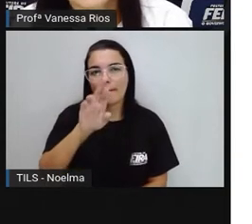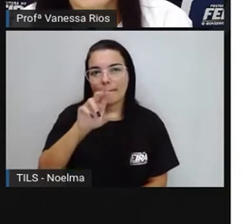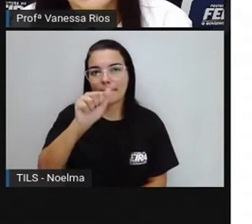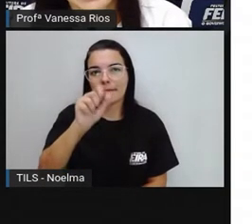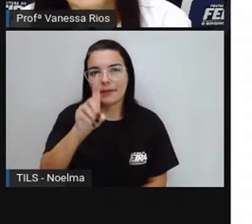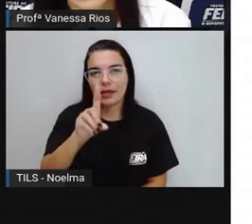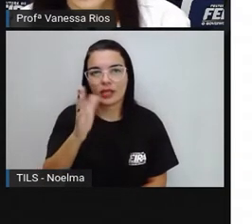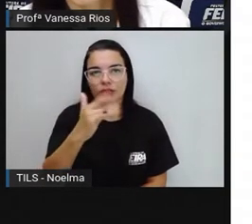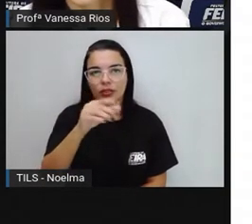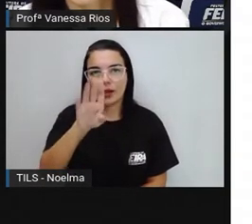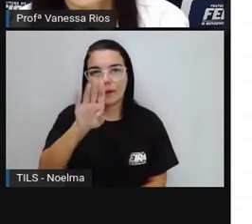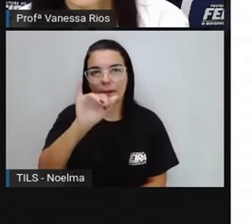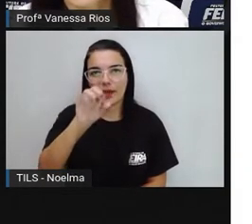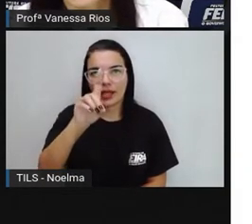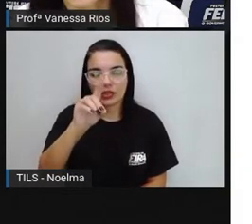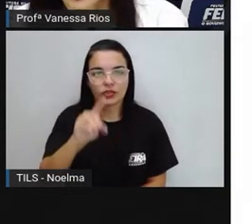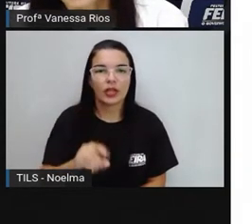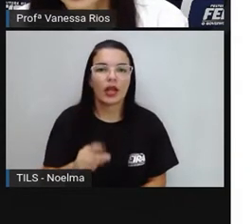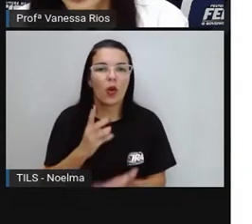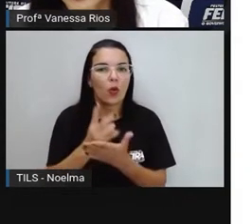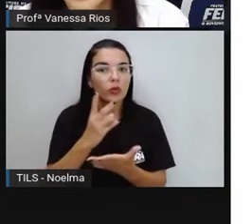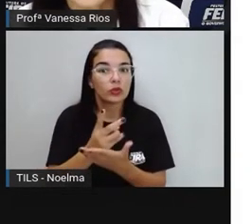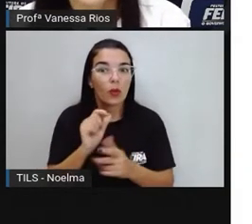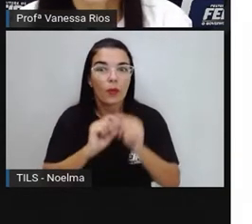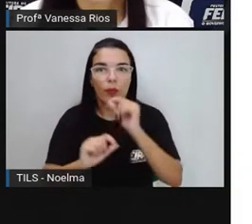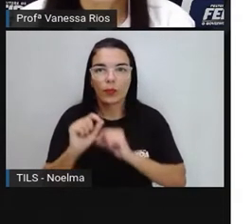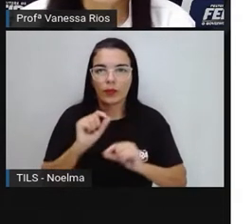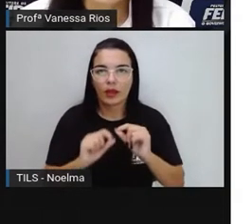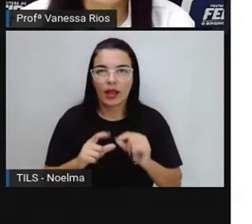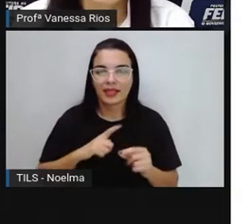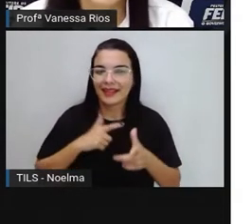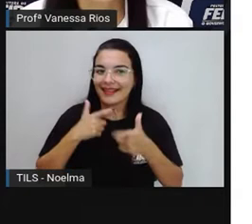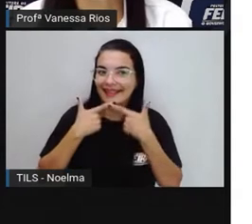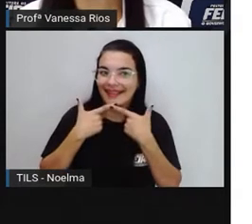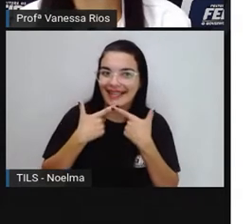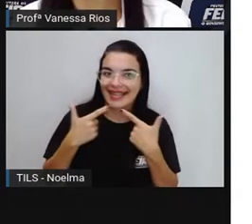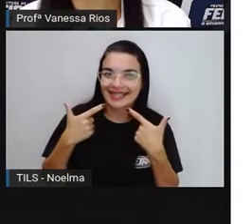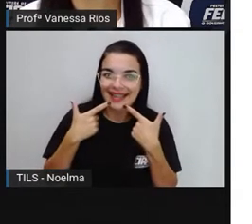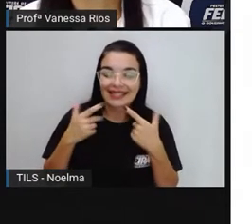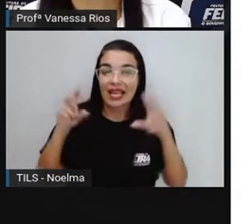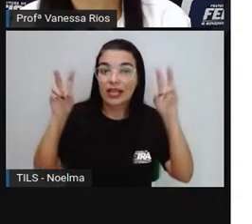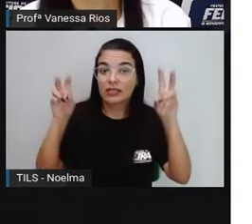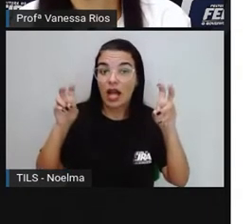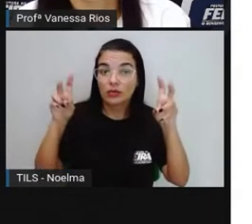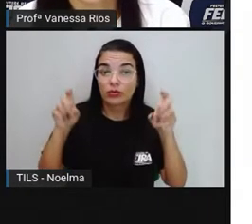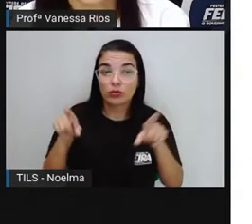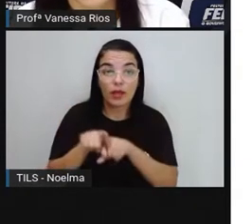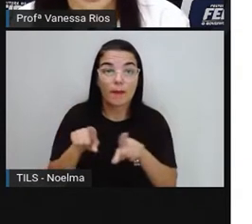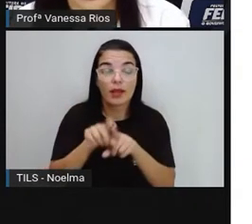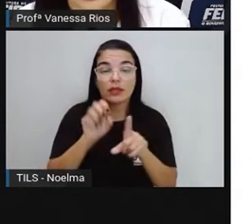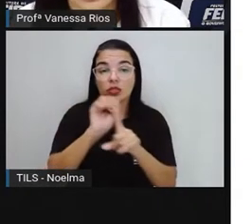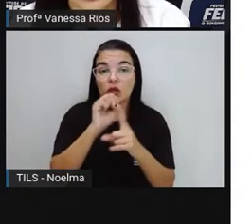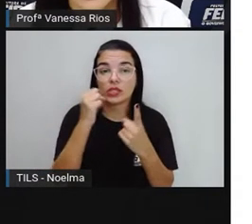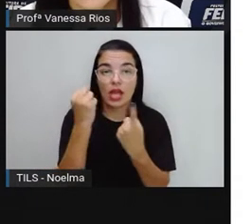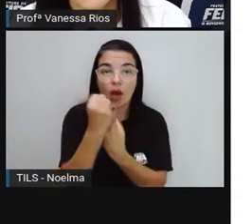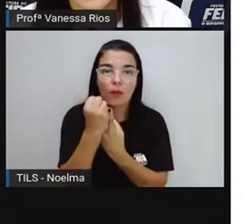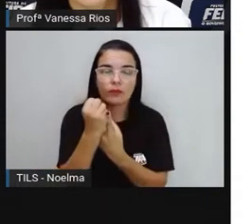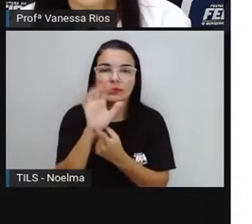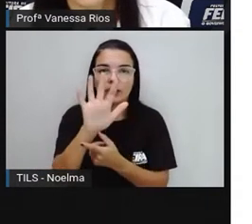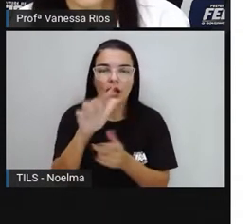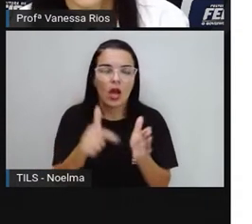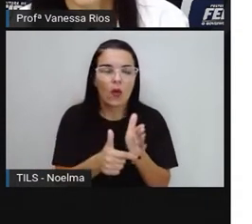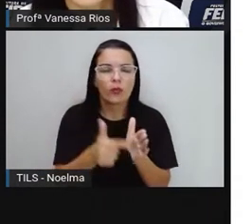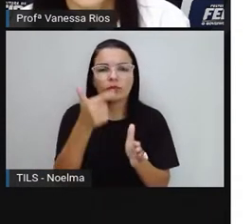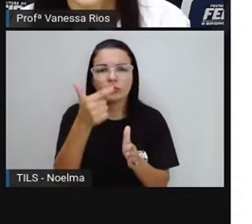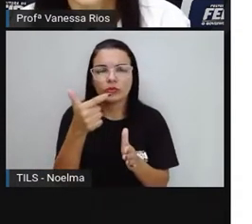tão esperada continuação contou, além do humor, com assuntos de interesses sociais. No